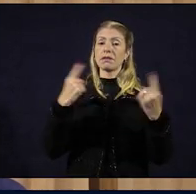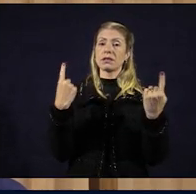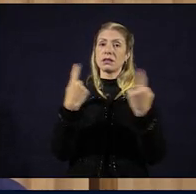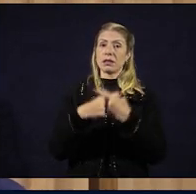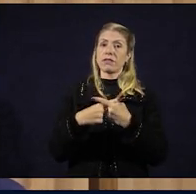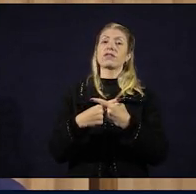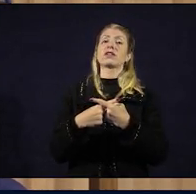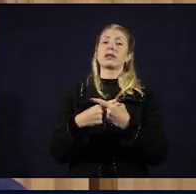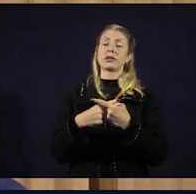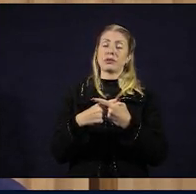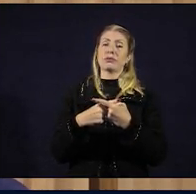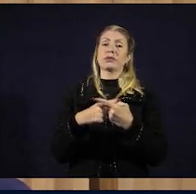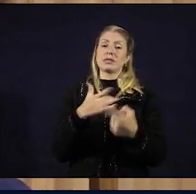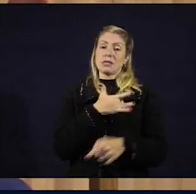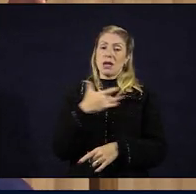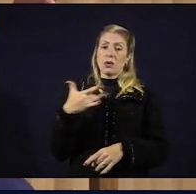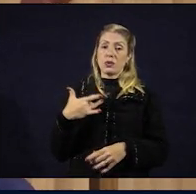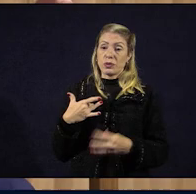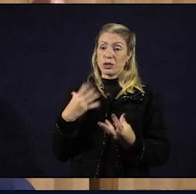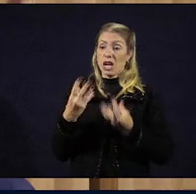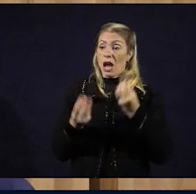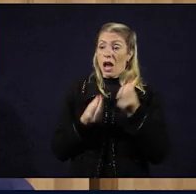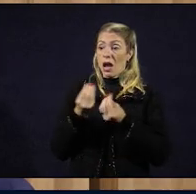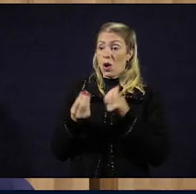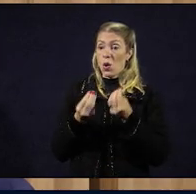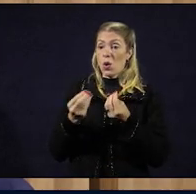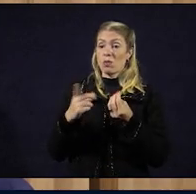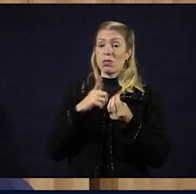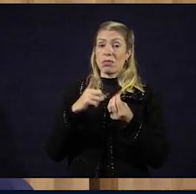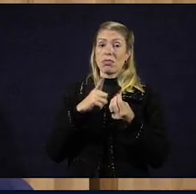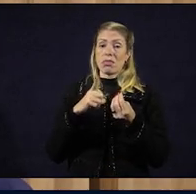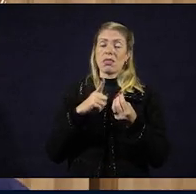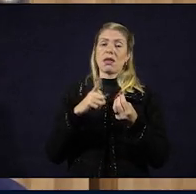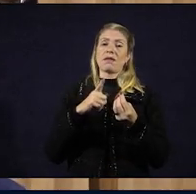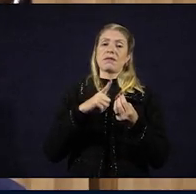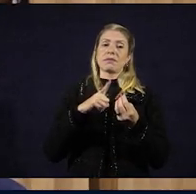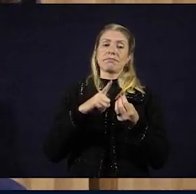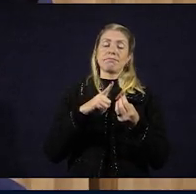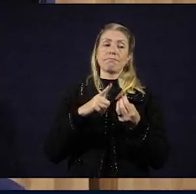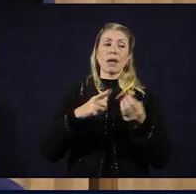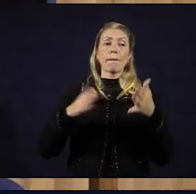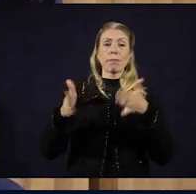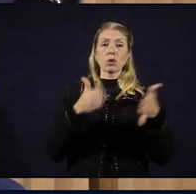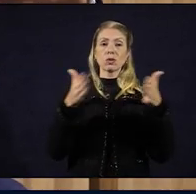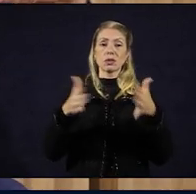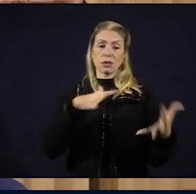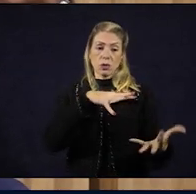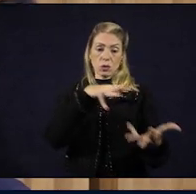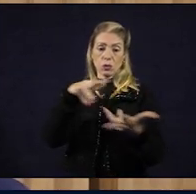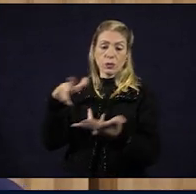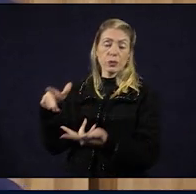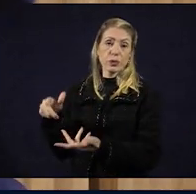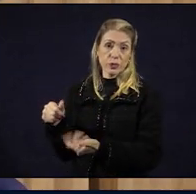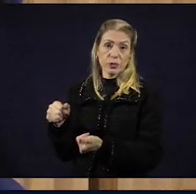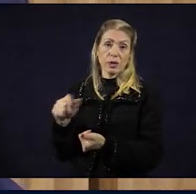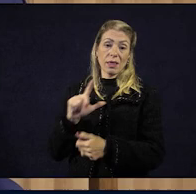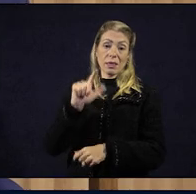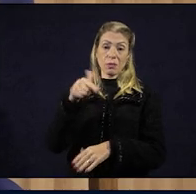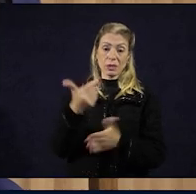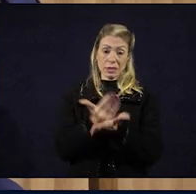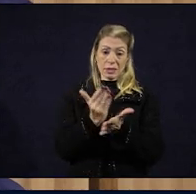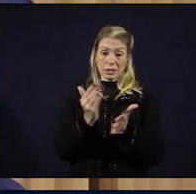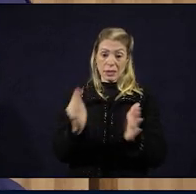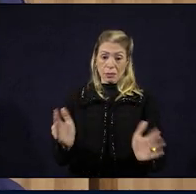sanitários ela também deso pessoa Cadê os produtivos globais é bom quando a gente tá saindo da pandemia ver um